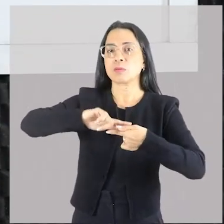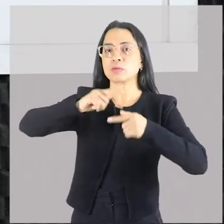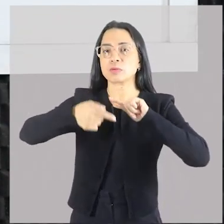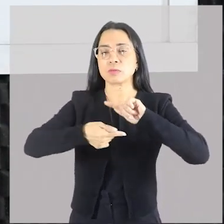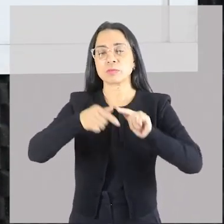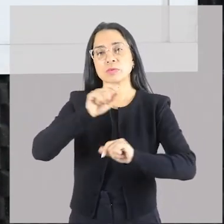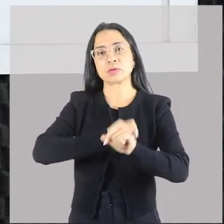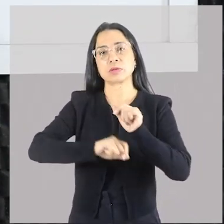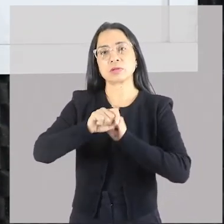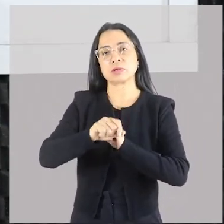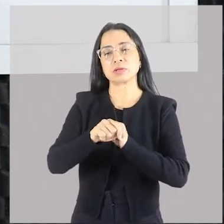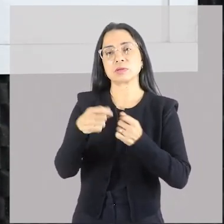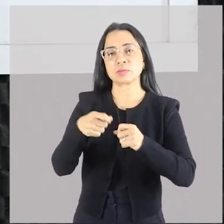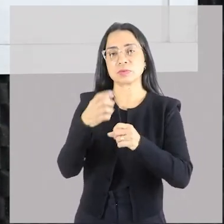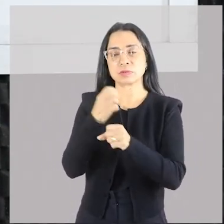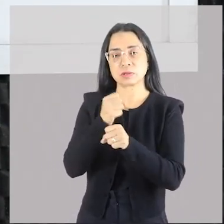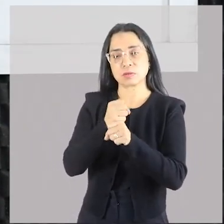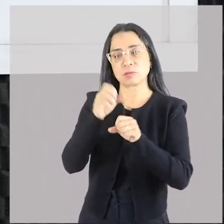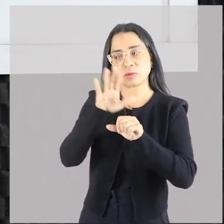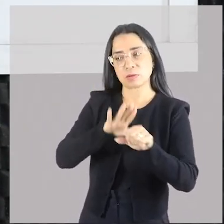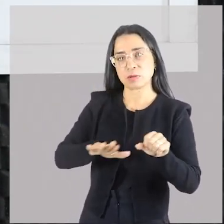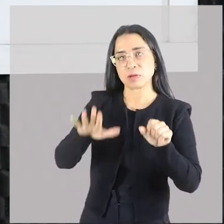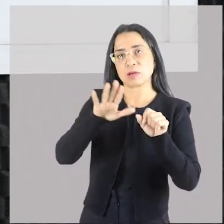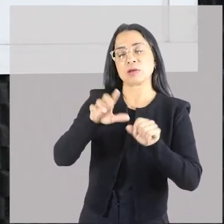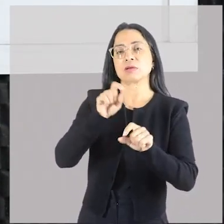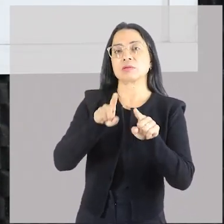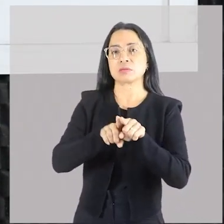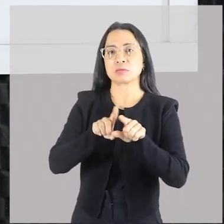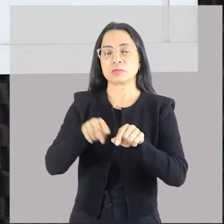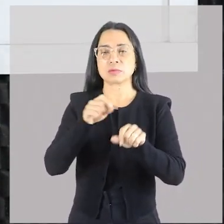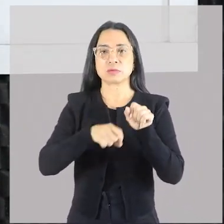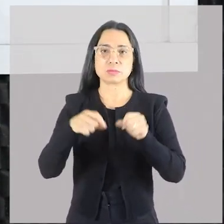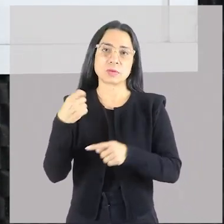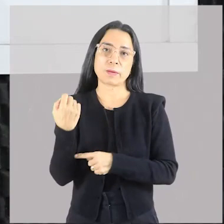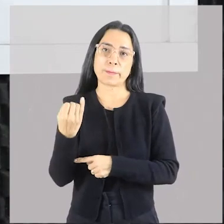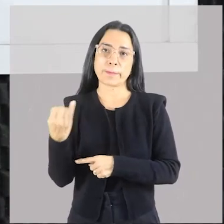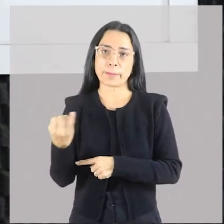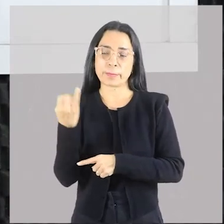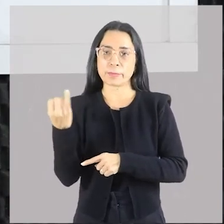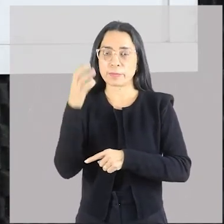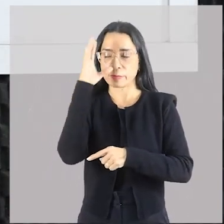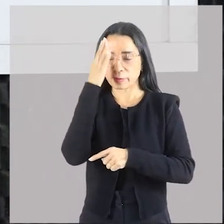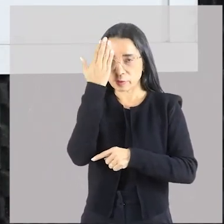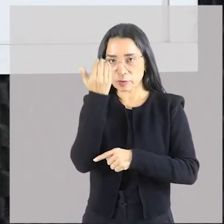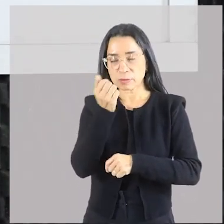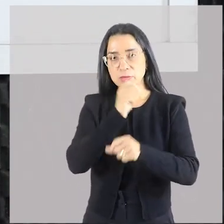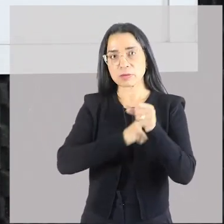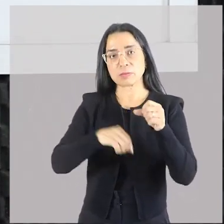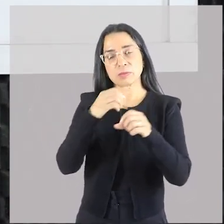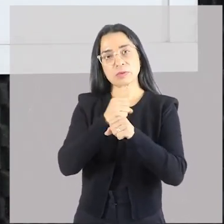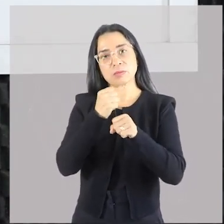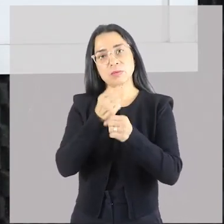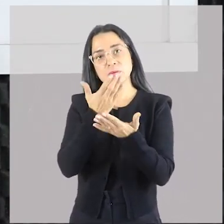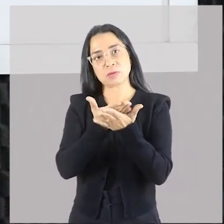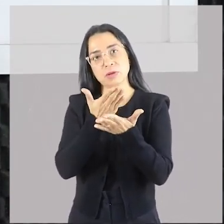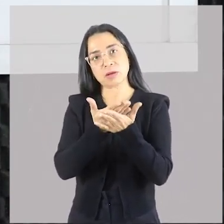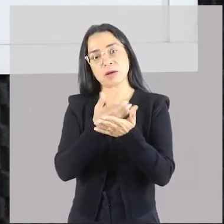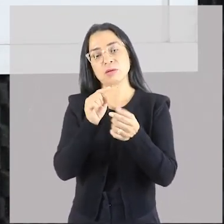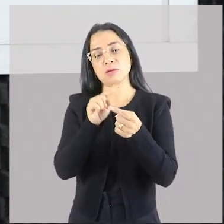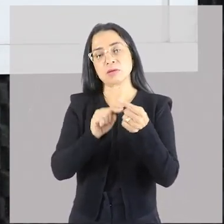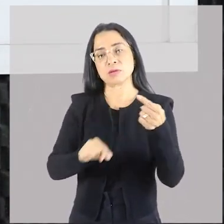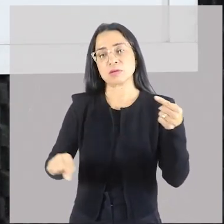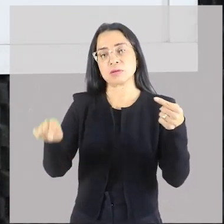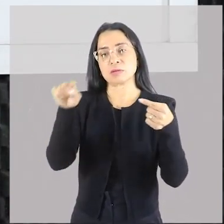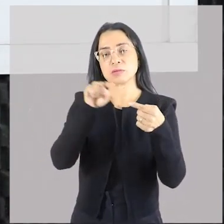a área também, tá? Então é importante que a gente saiba calcular a área das figuras. Hoje a gente vai falar especificamente da área